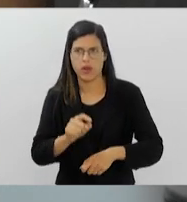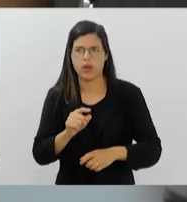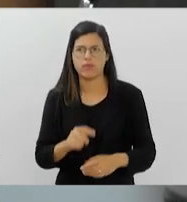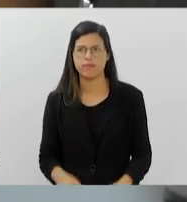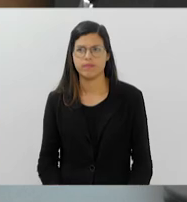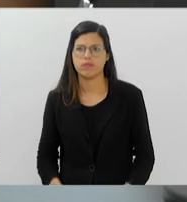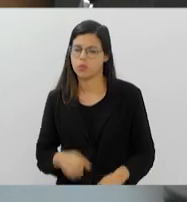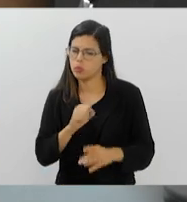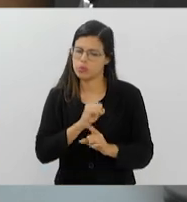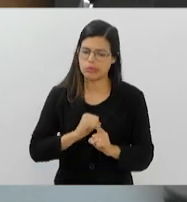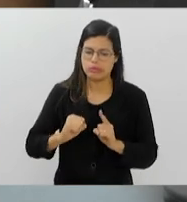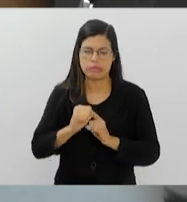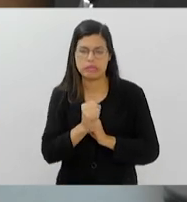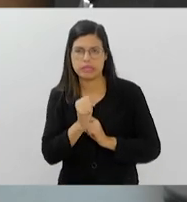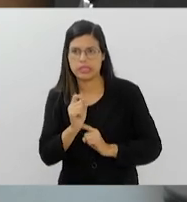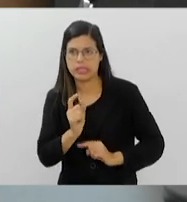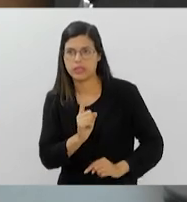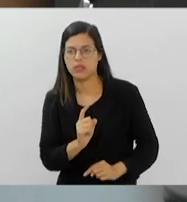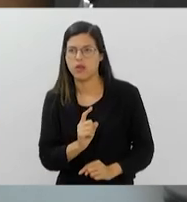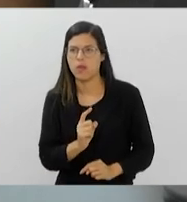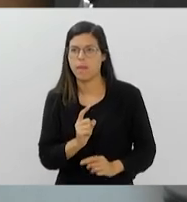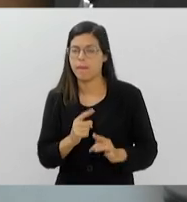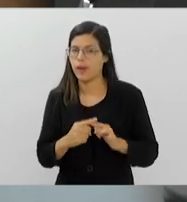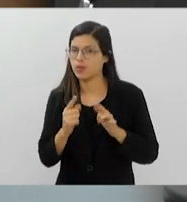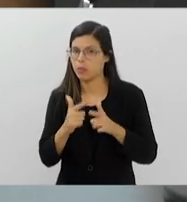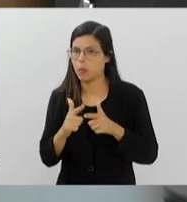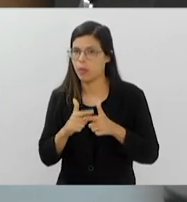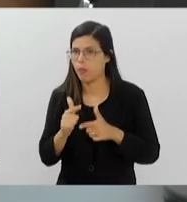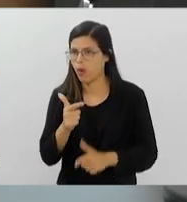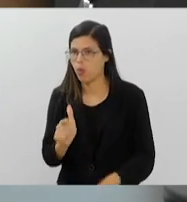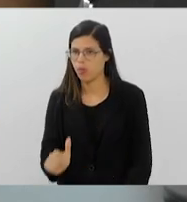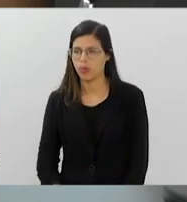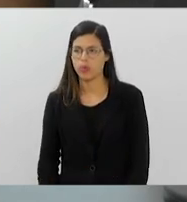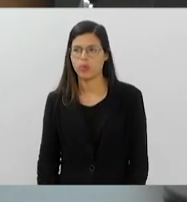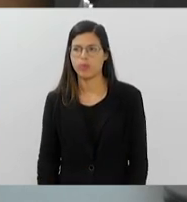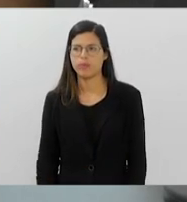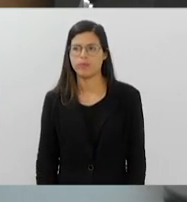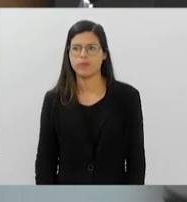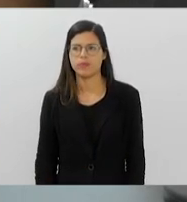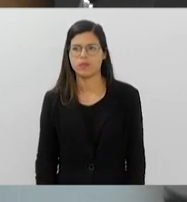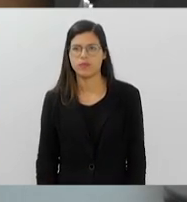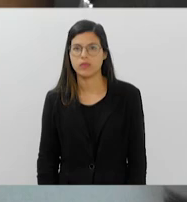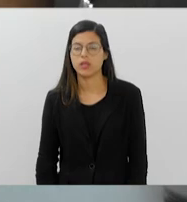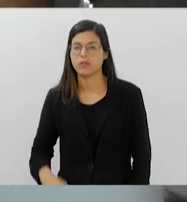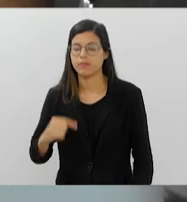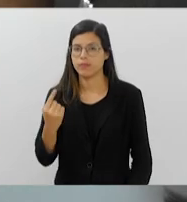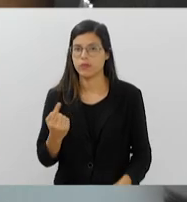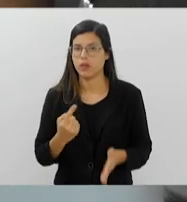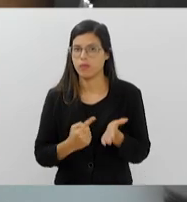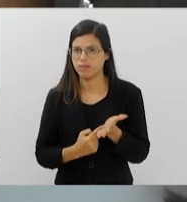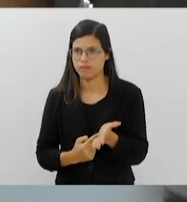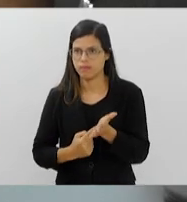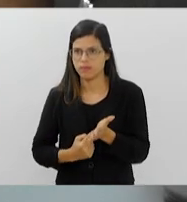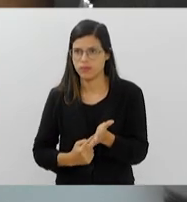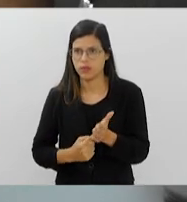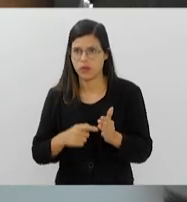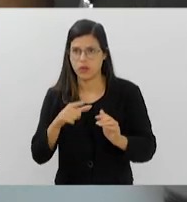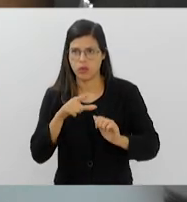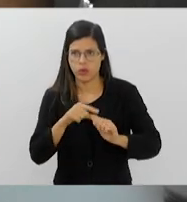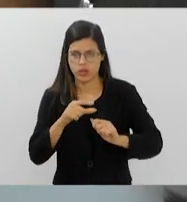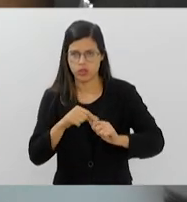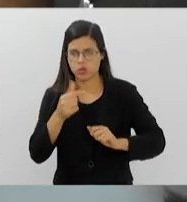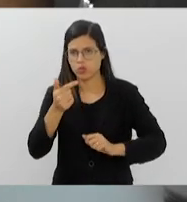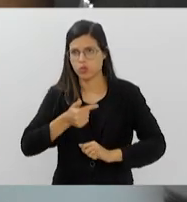Nem tanto, mas não é essa a questão. É que a gente tinha assentado aqui E ele, no artigo